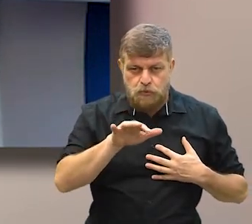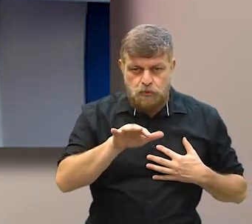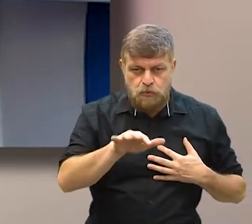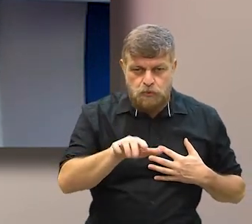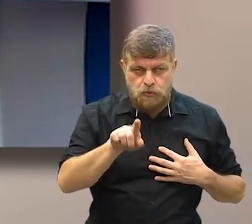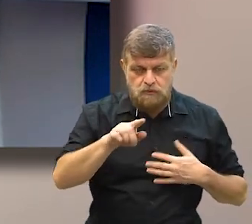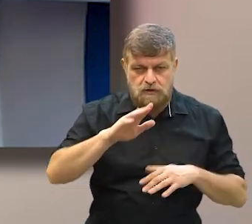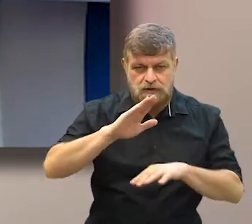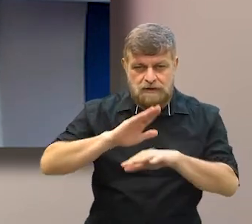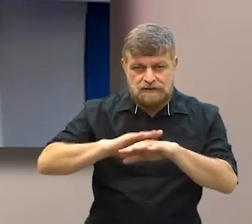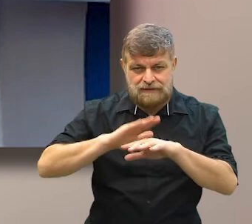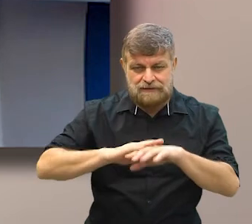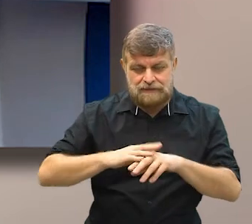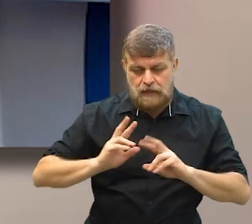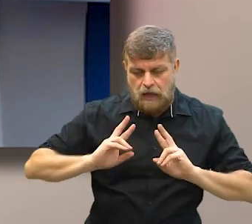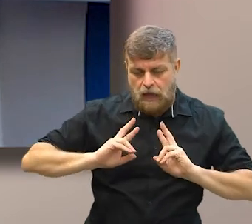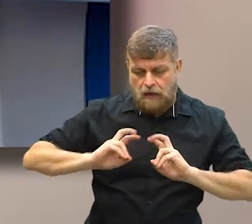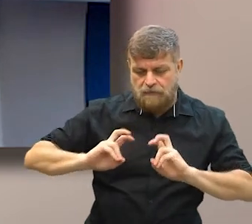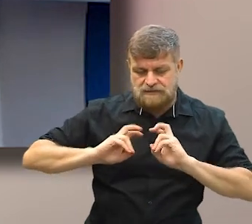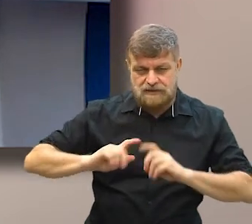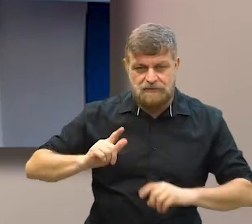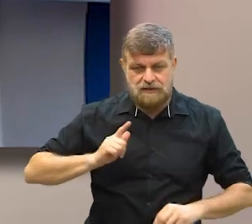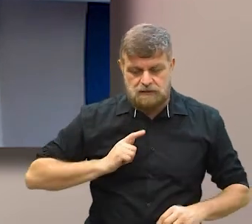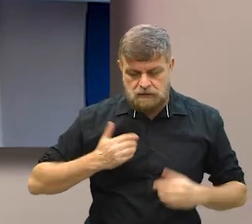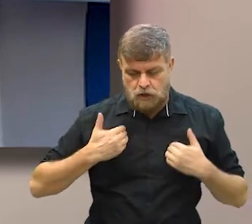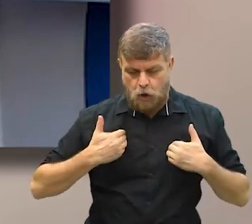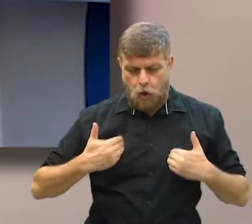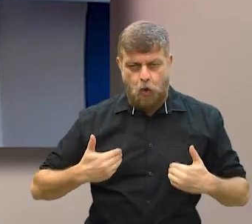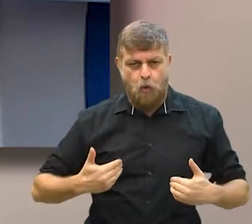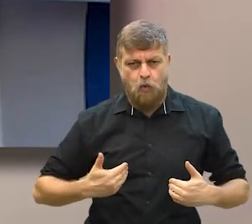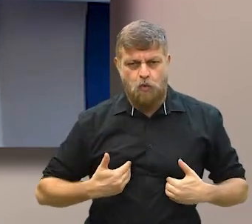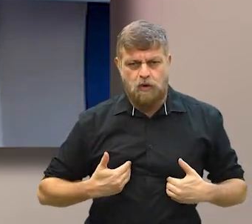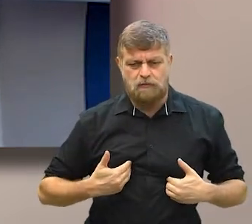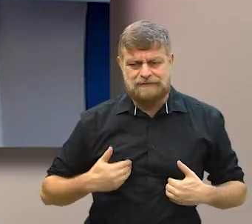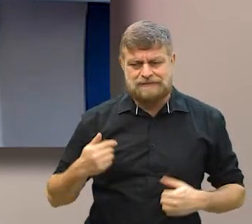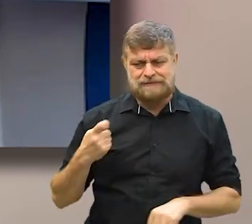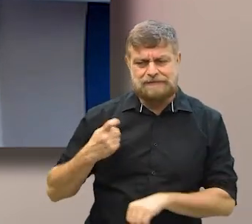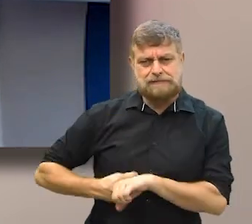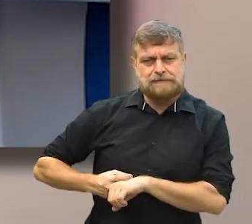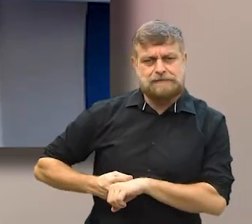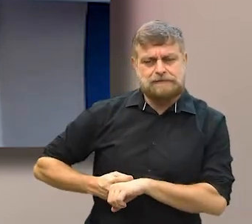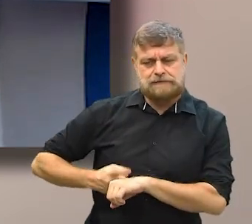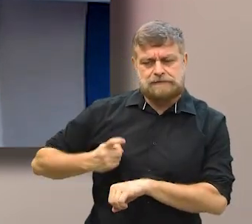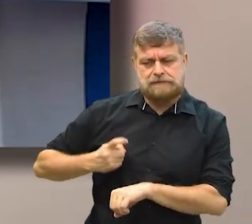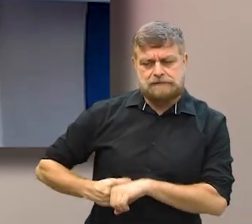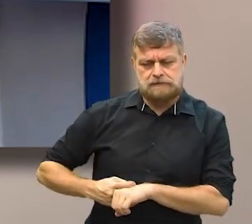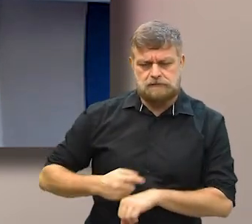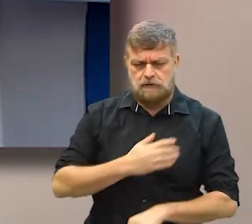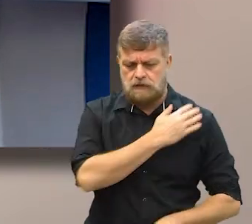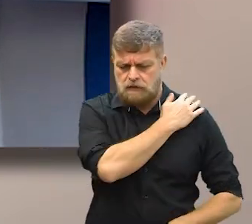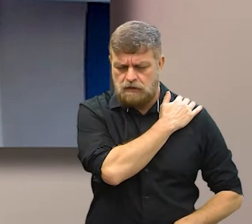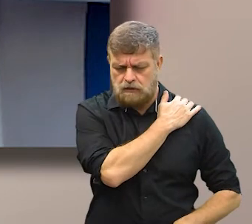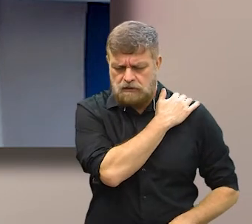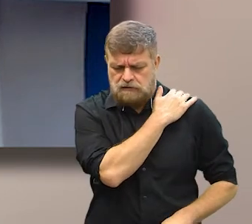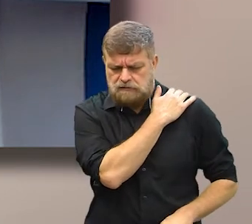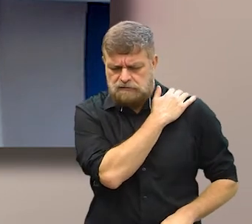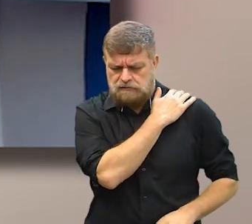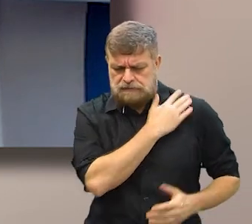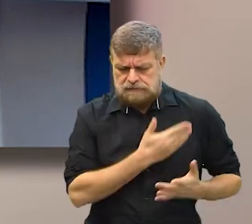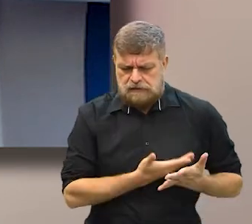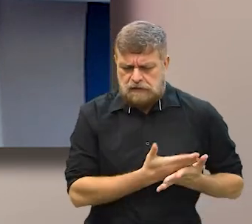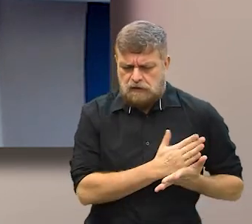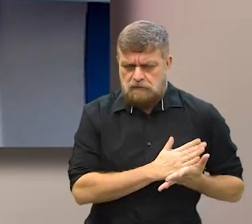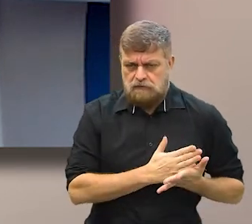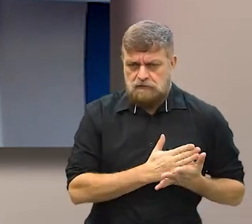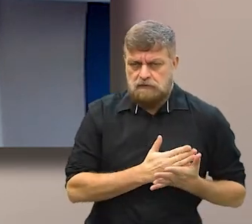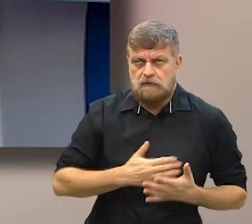Enquanto você faz isso, tenta perceber se tem alguma região do seu corpo que está tensa ou com algum desconforto.